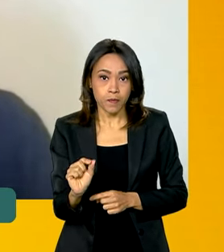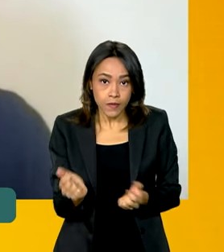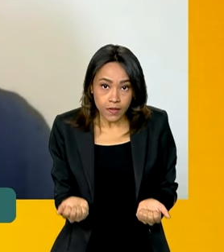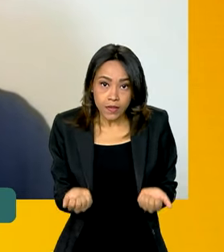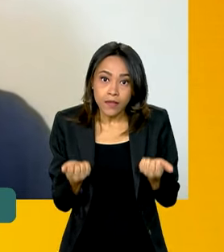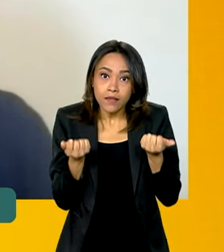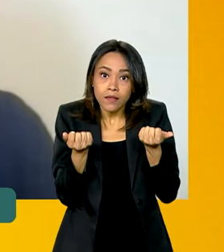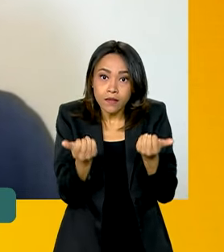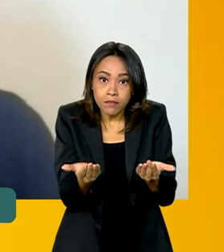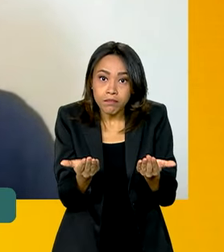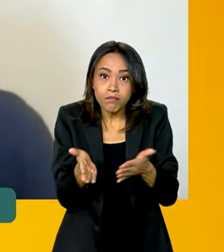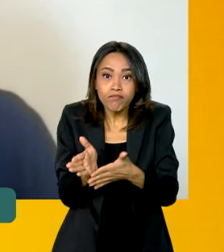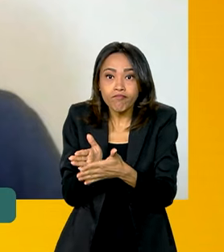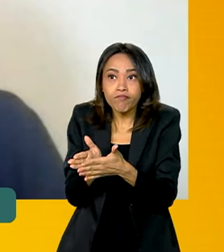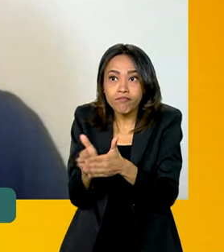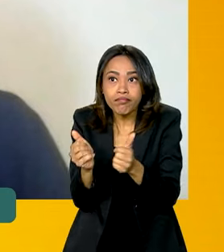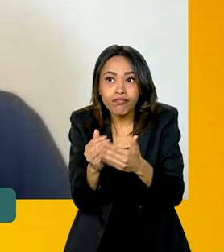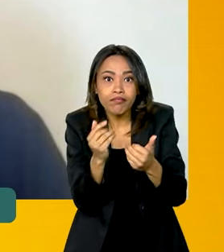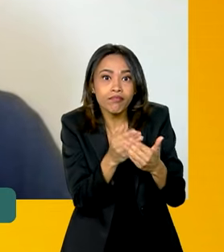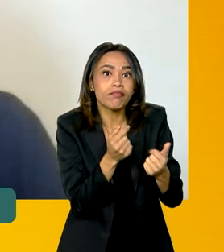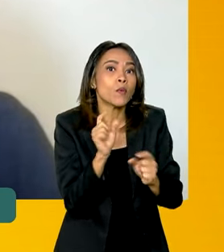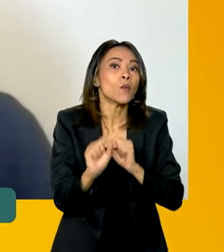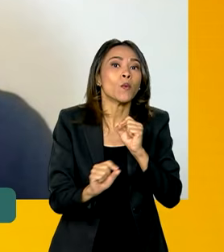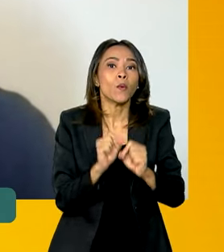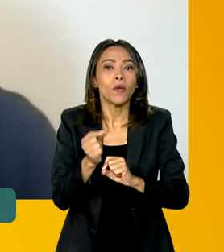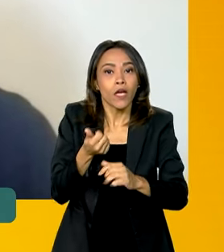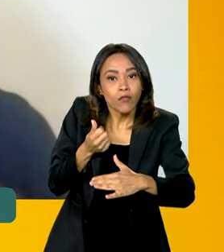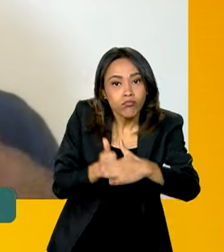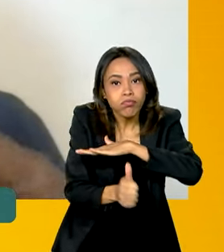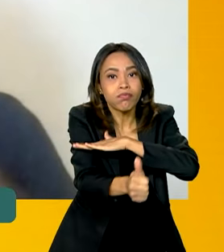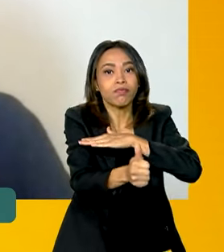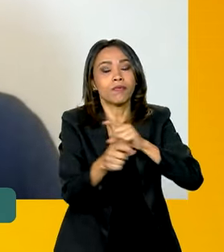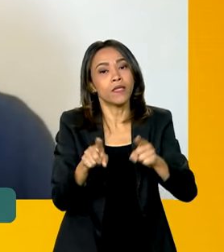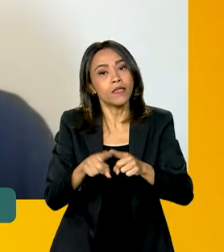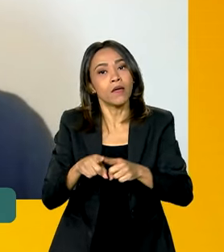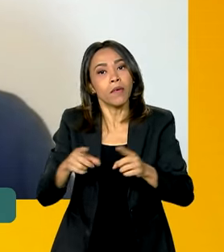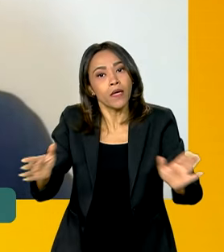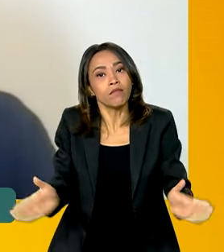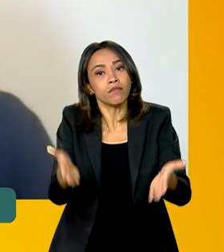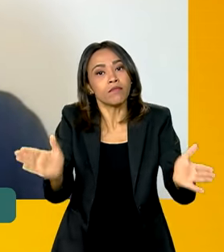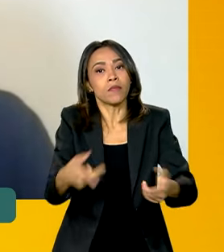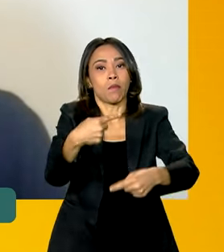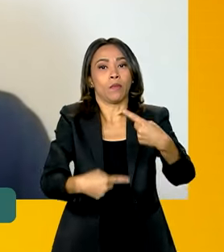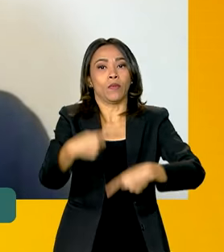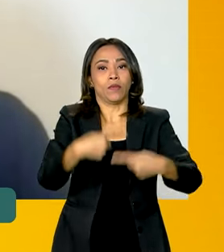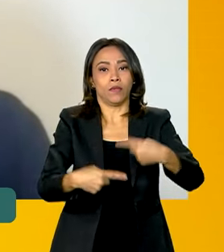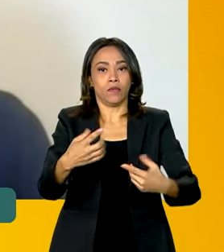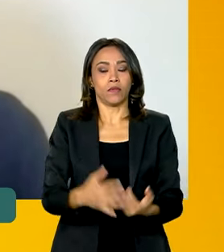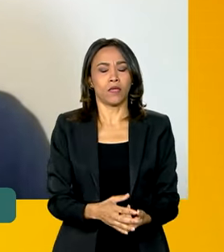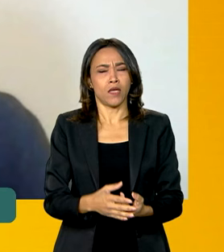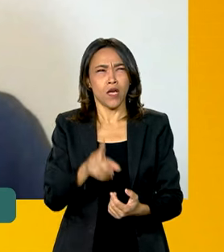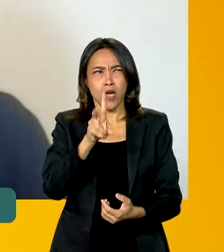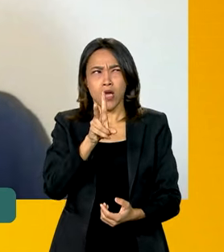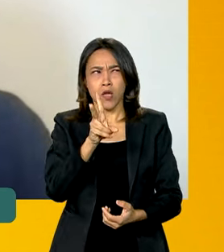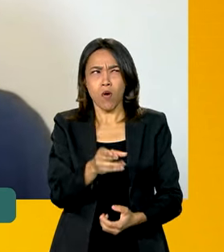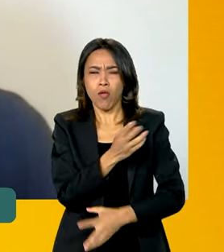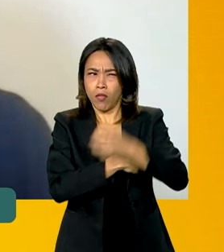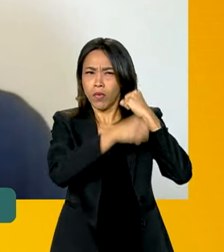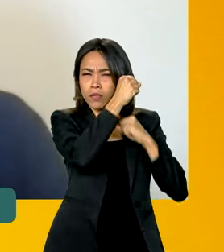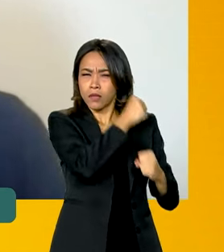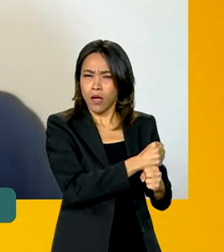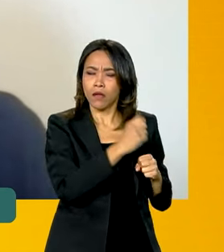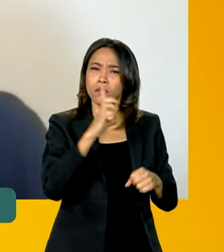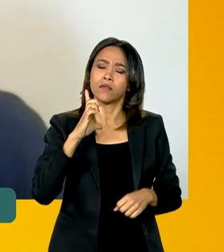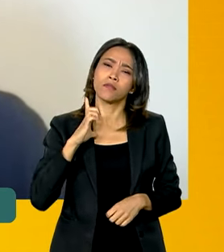propiciando investimentos e também políticas públicas, né? Então, posso comentar também que no ano passado a gente teve